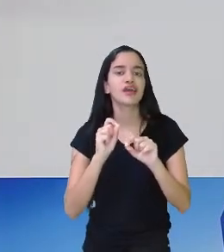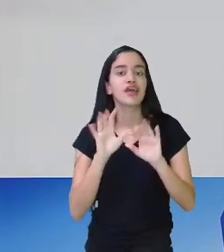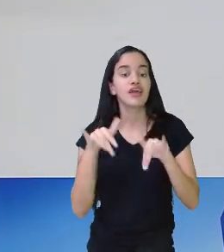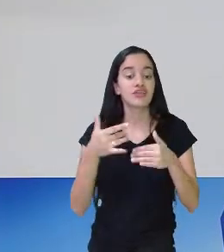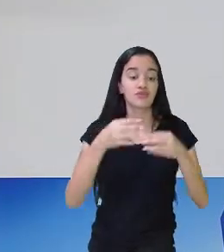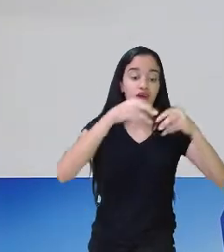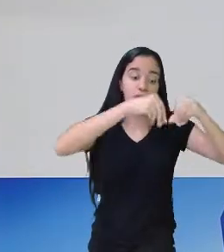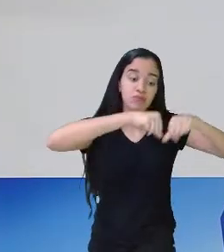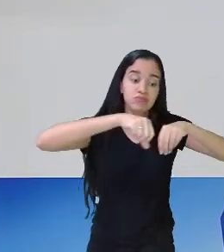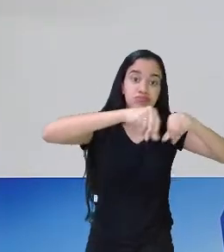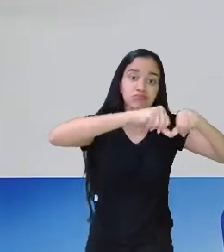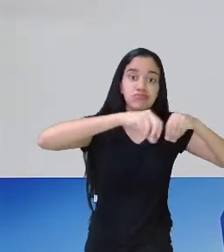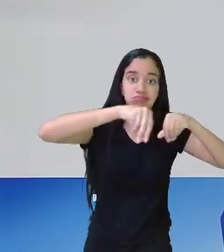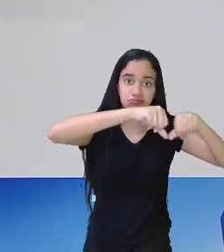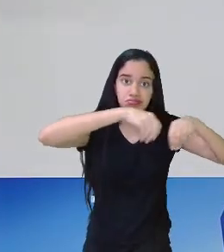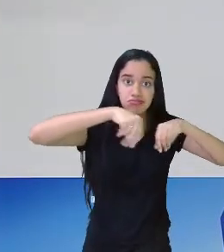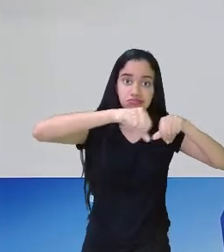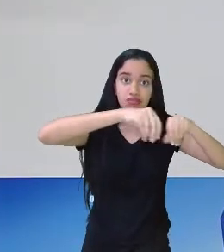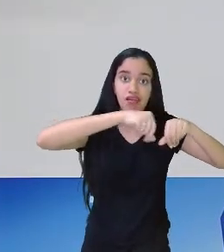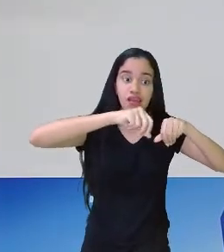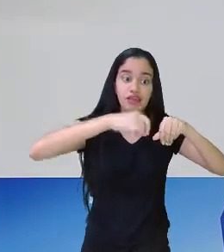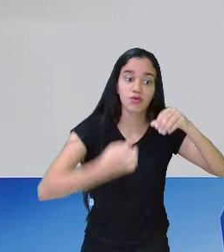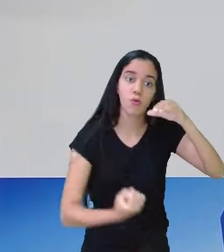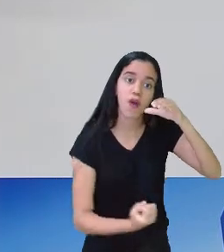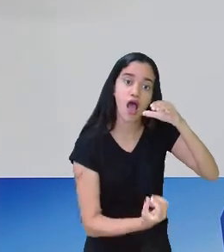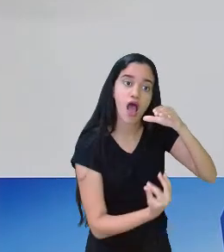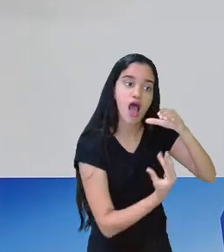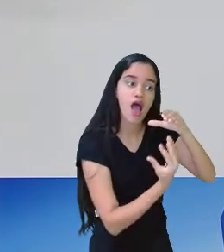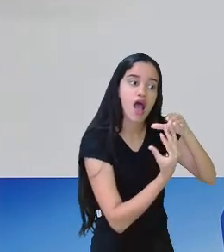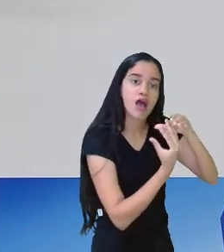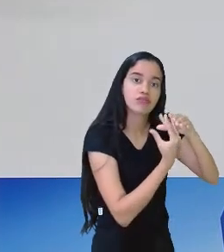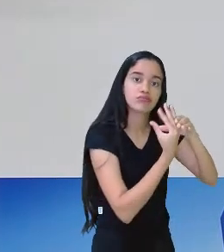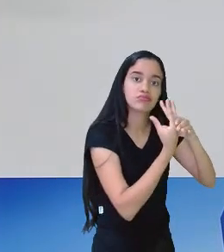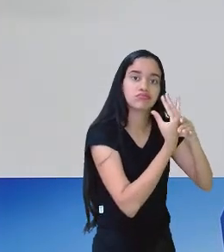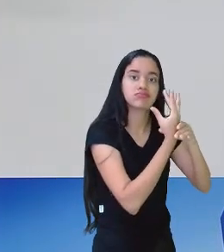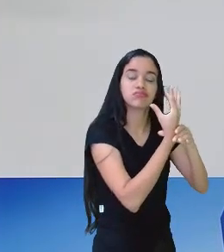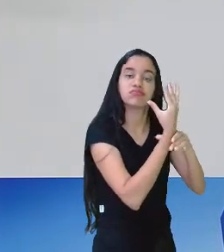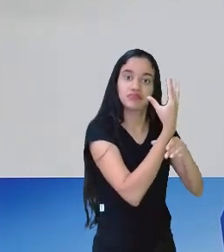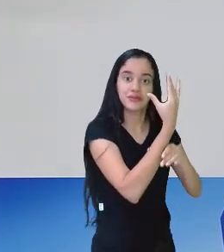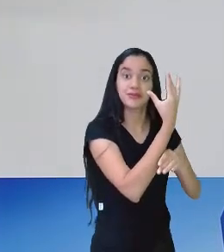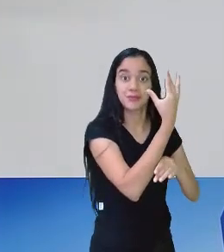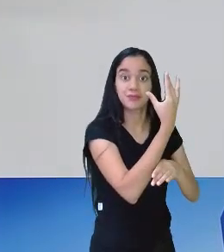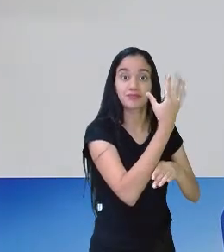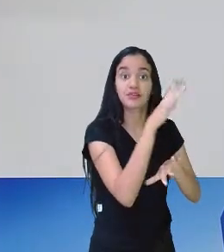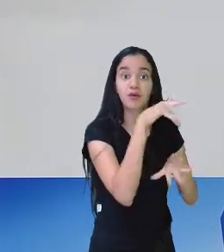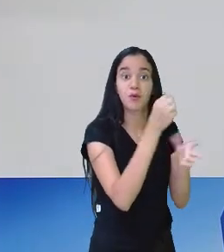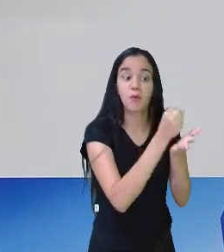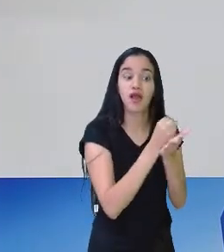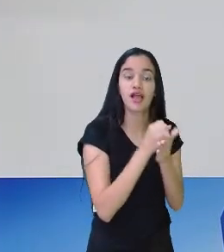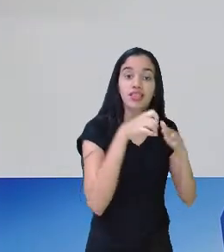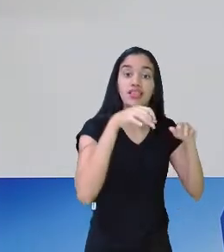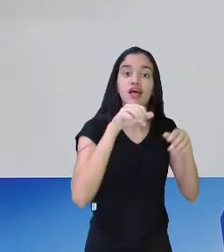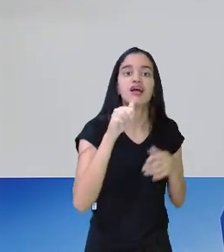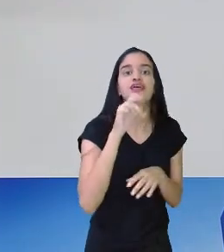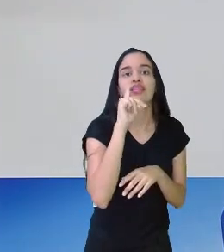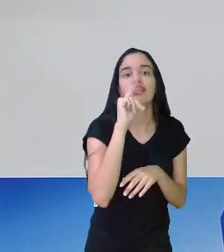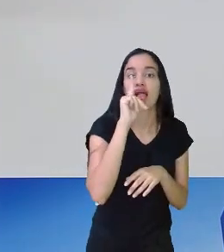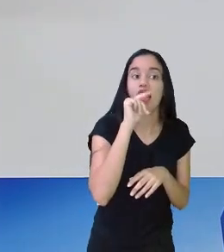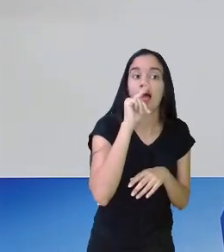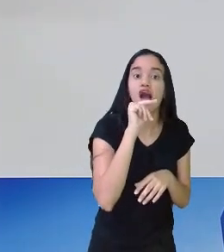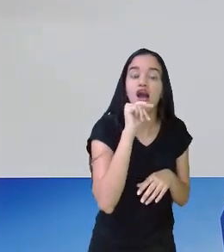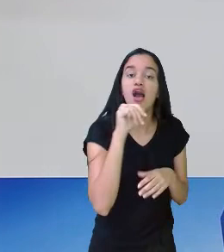a terra, que aí as plantas pegam esses sais minerais com a ajuda da água também,